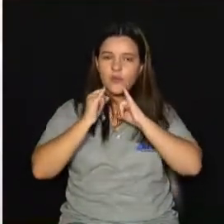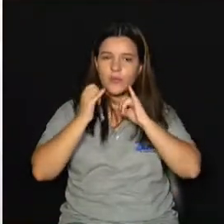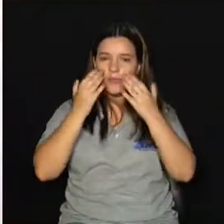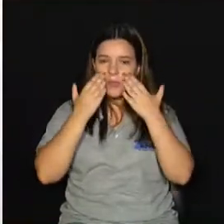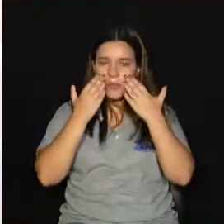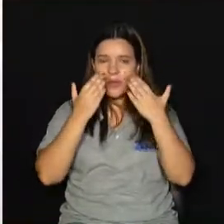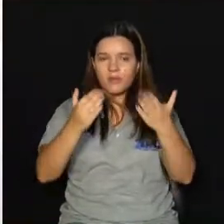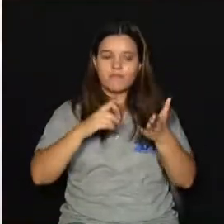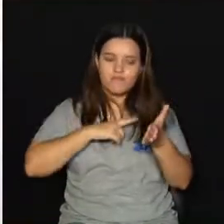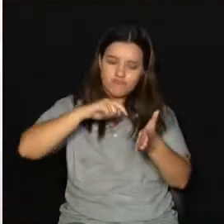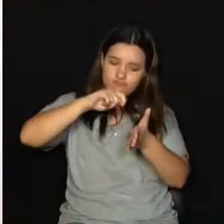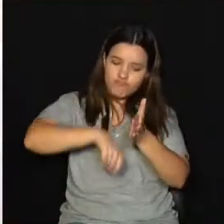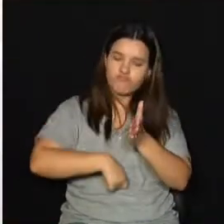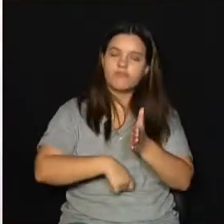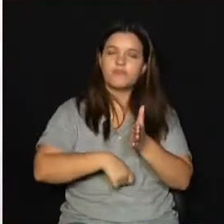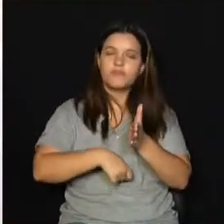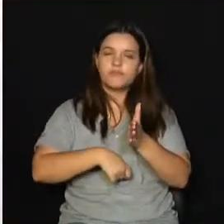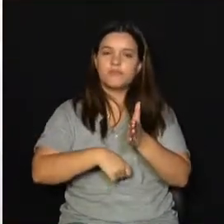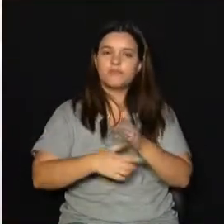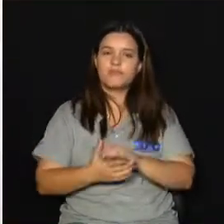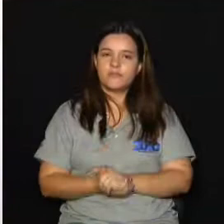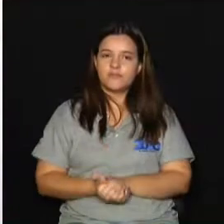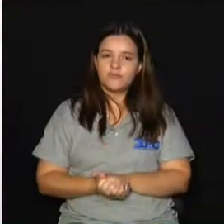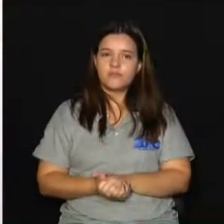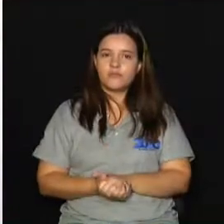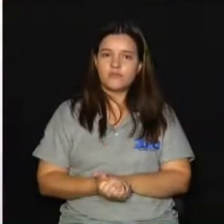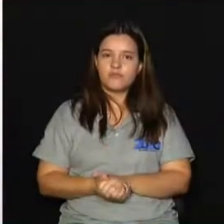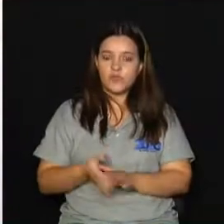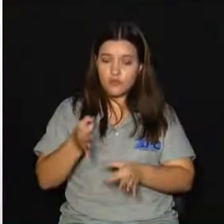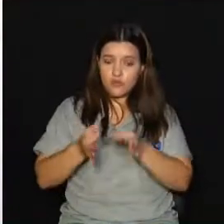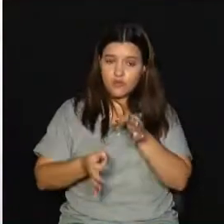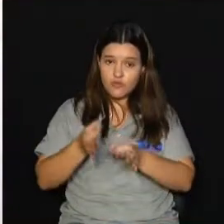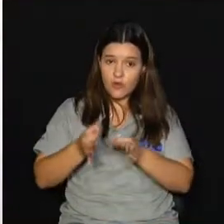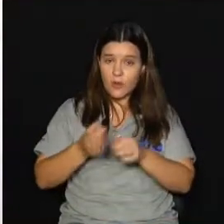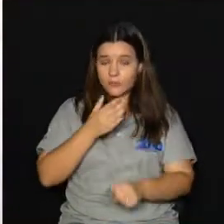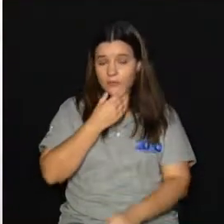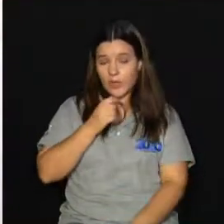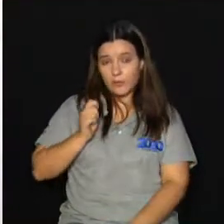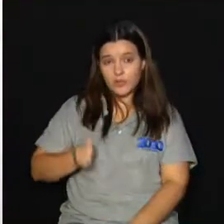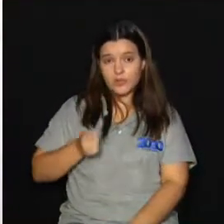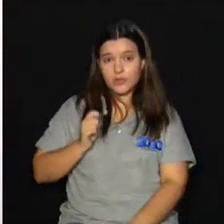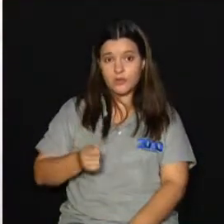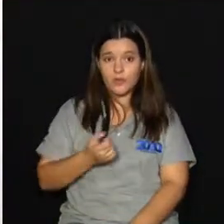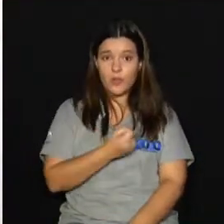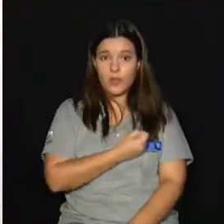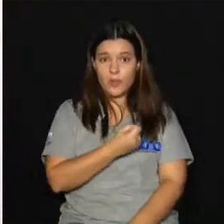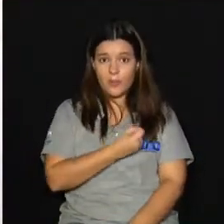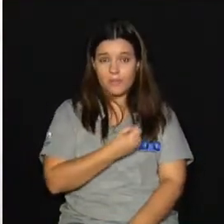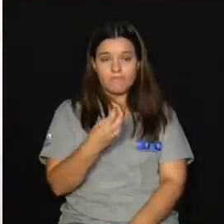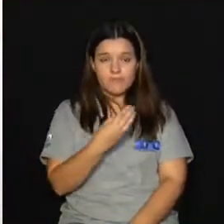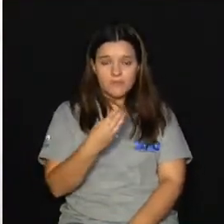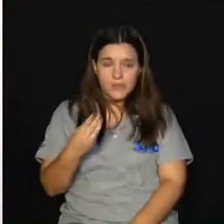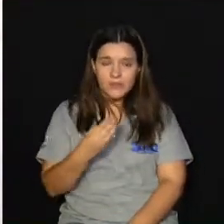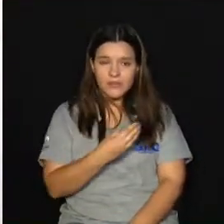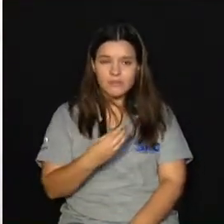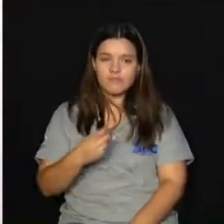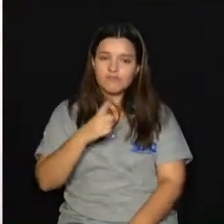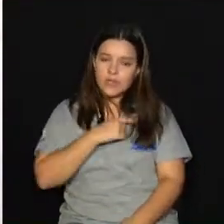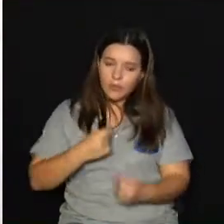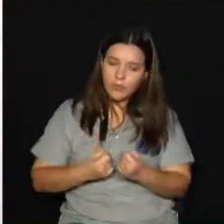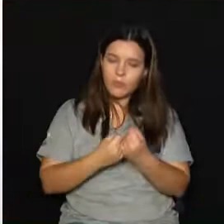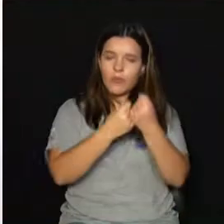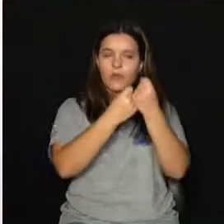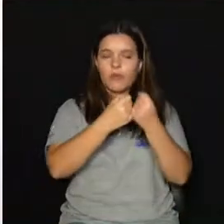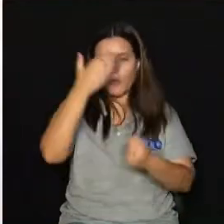com a assinatura do Dr. Fábio Ilau, que é o juiz da 33ª Zona Eleitoral, para corroborar tudo